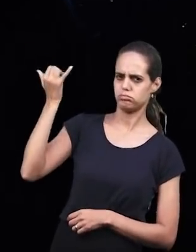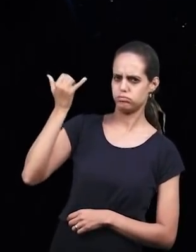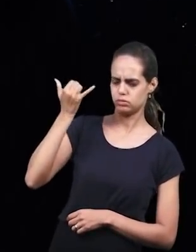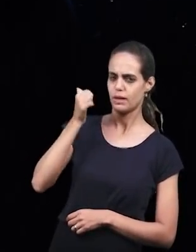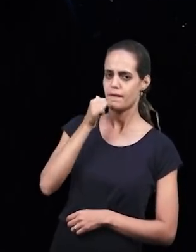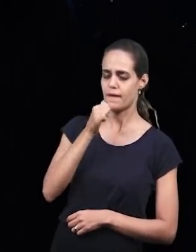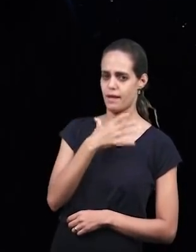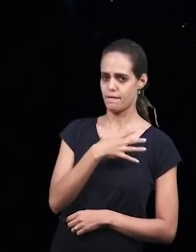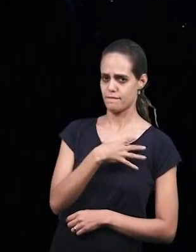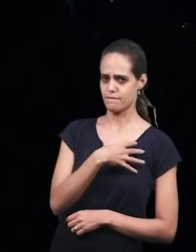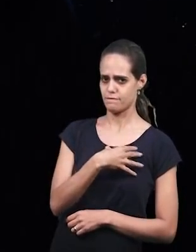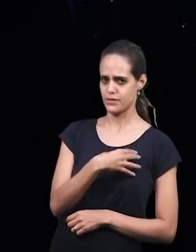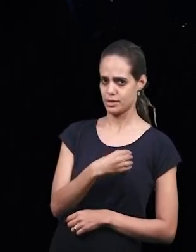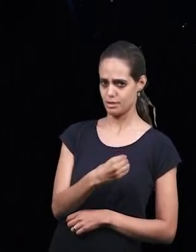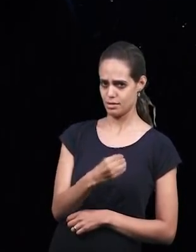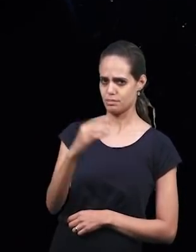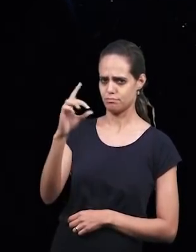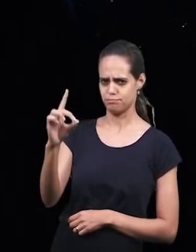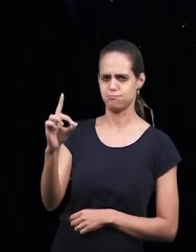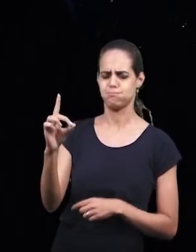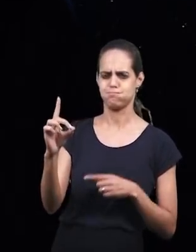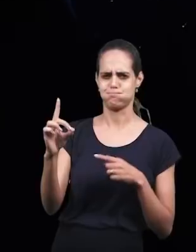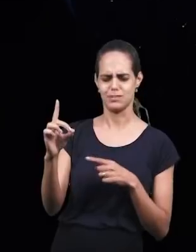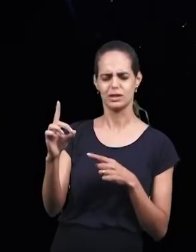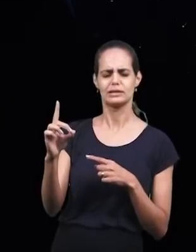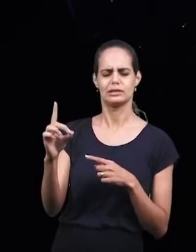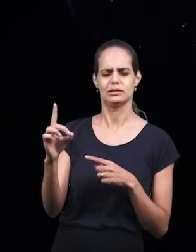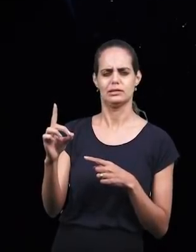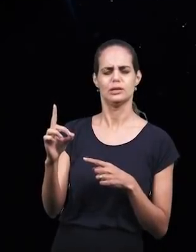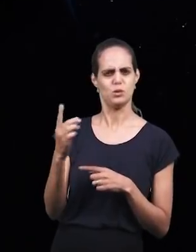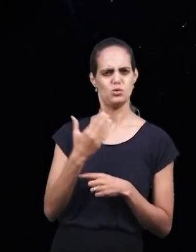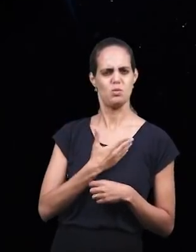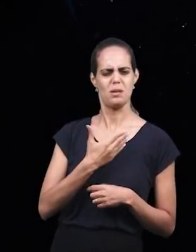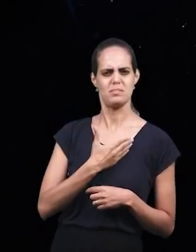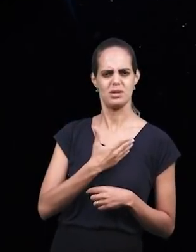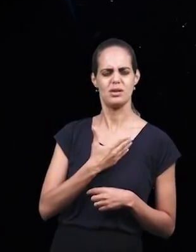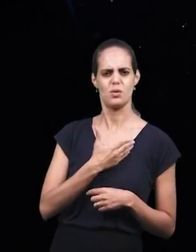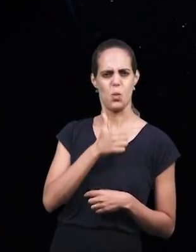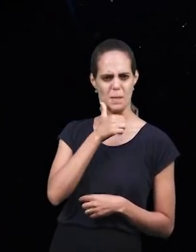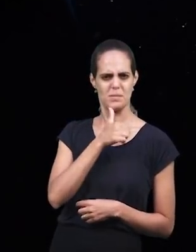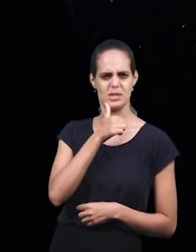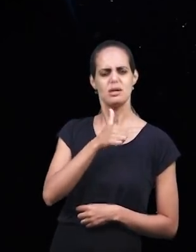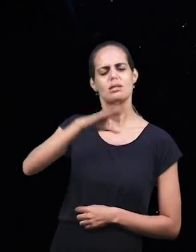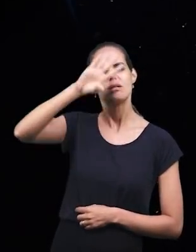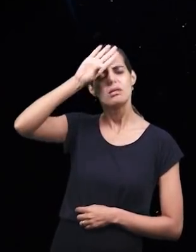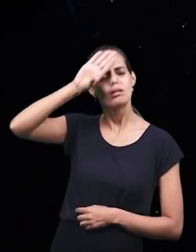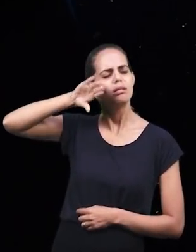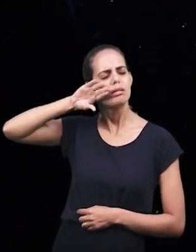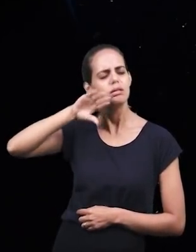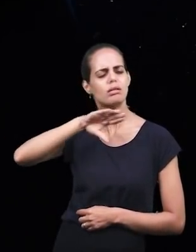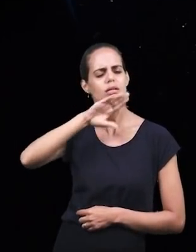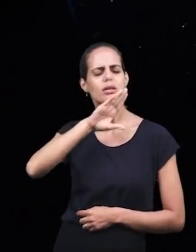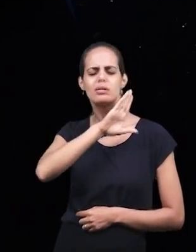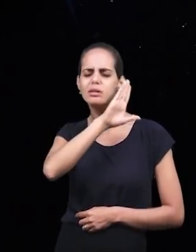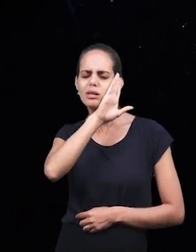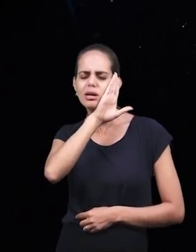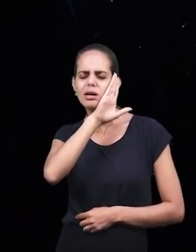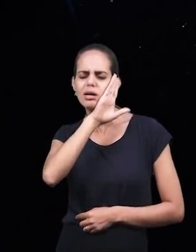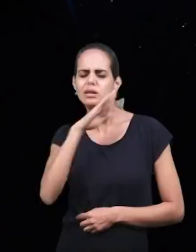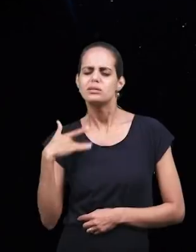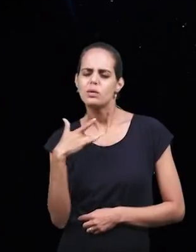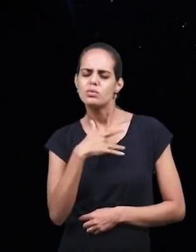muito próximo estava em estado febril. O pastor Jonas, então, foi ao encontro deste companheiro para